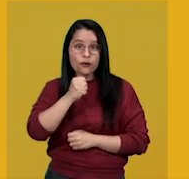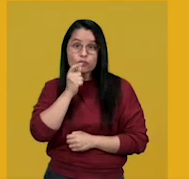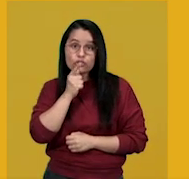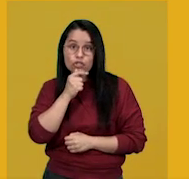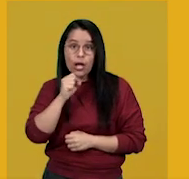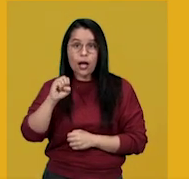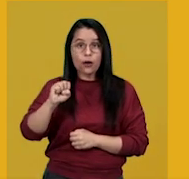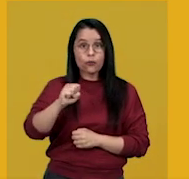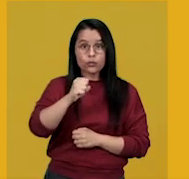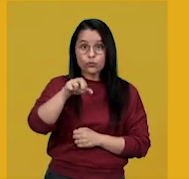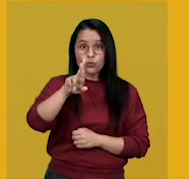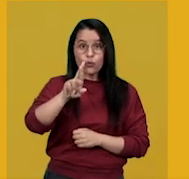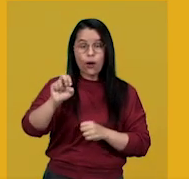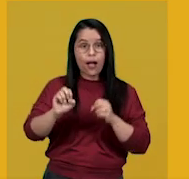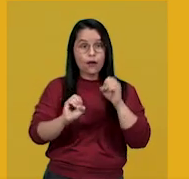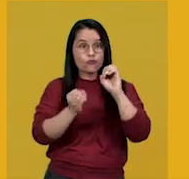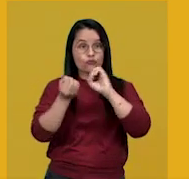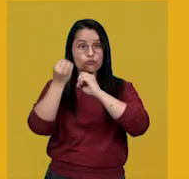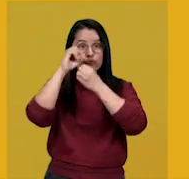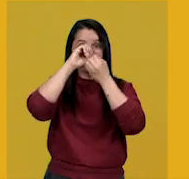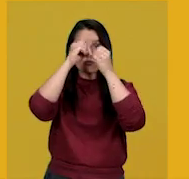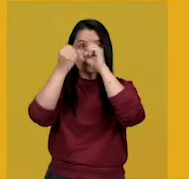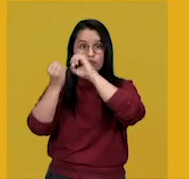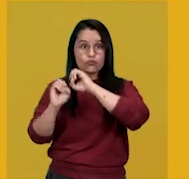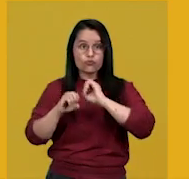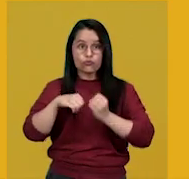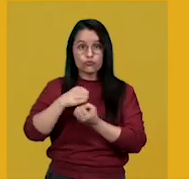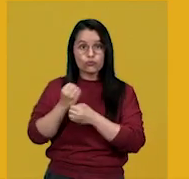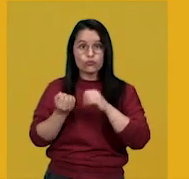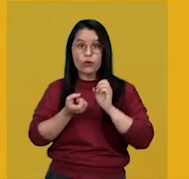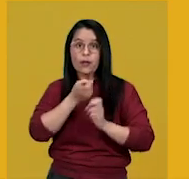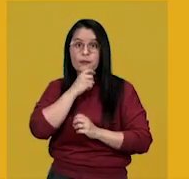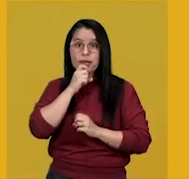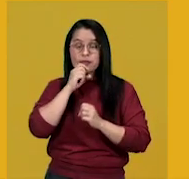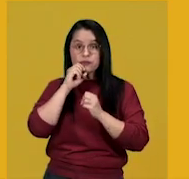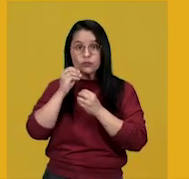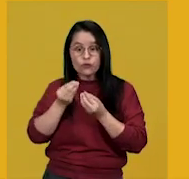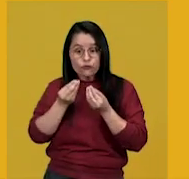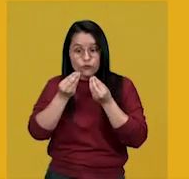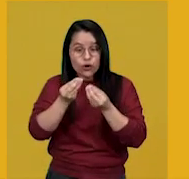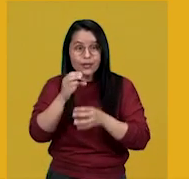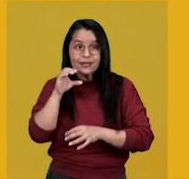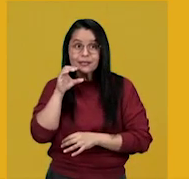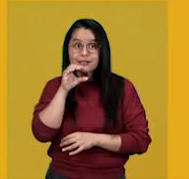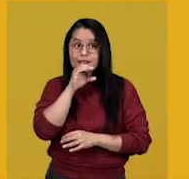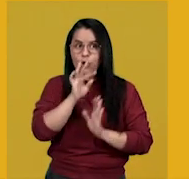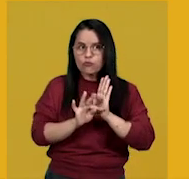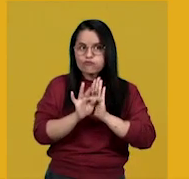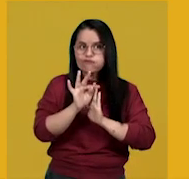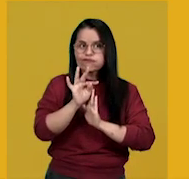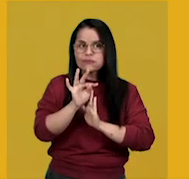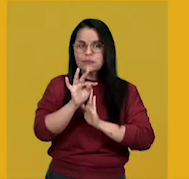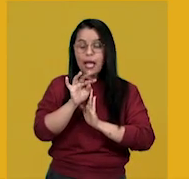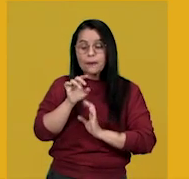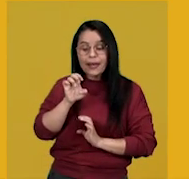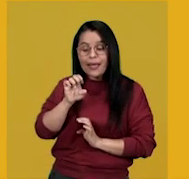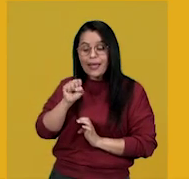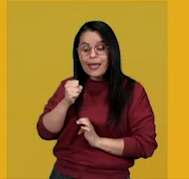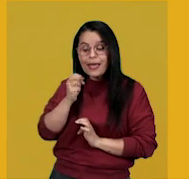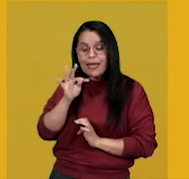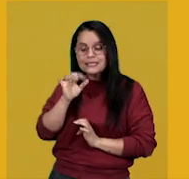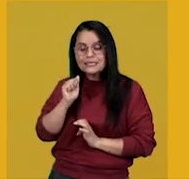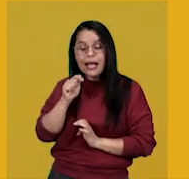quando encontram uma superfície mais fria, acabam fornecendo calor para esta. Esta quem? Para